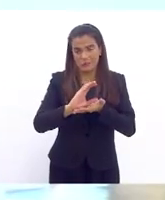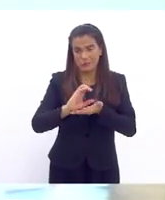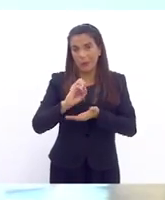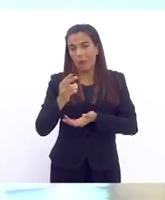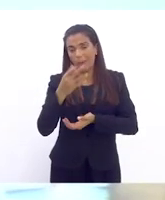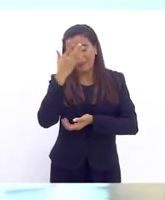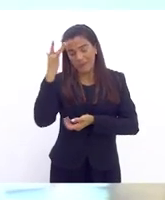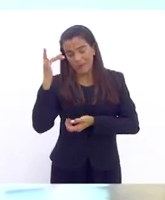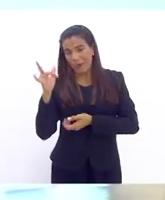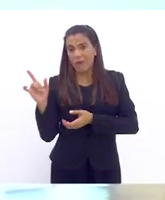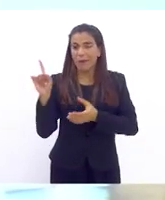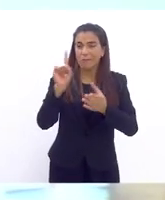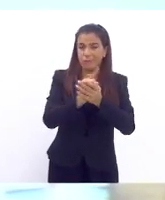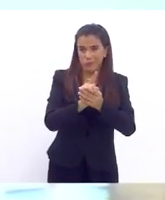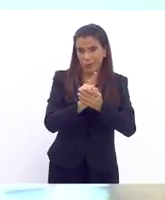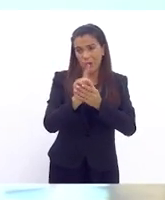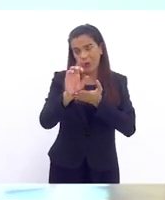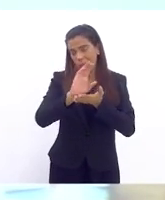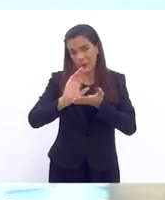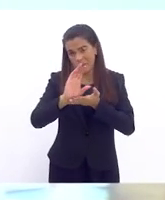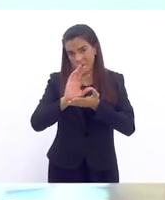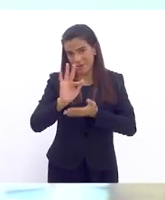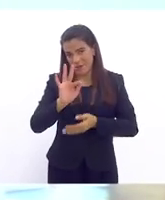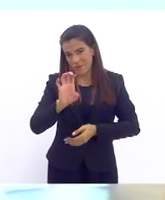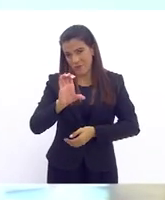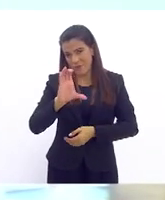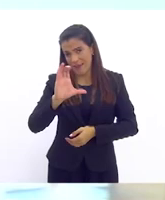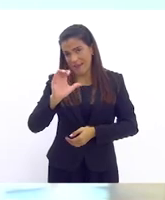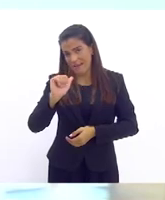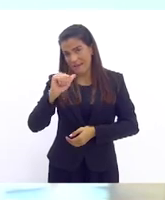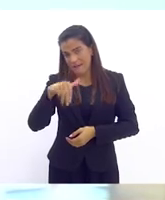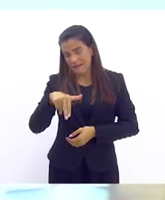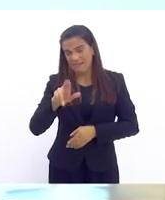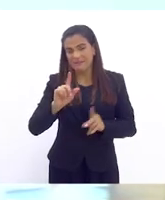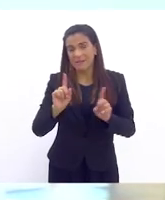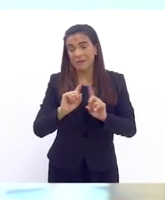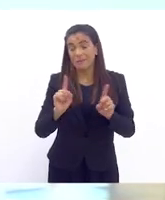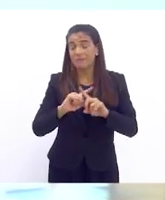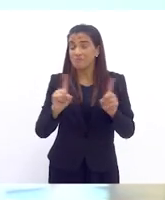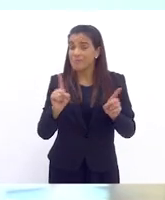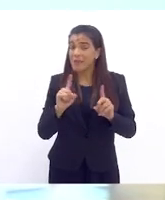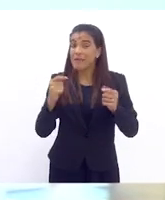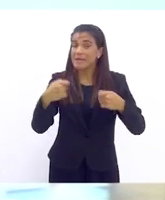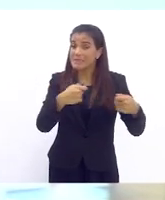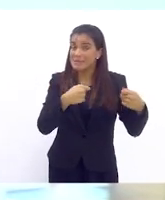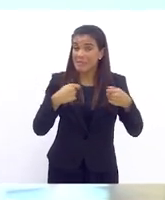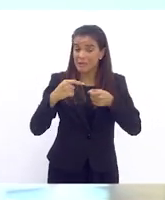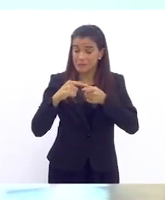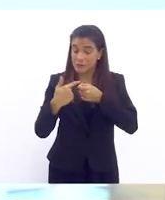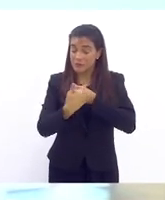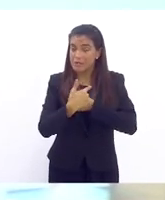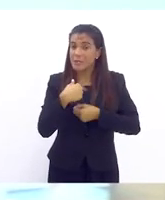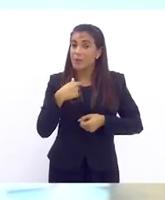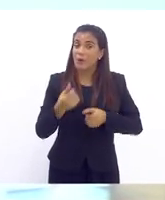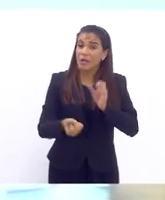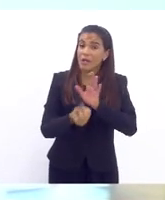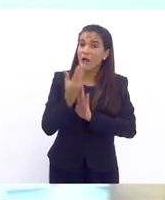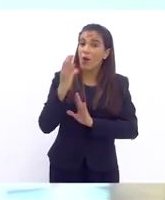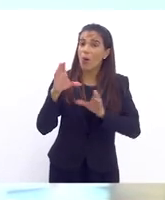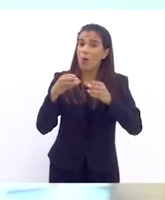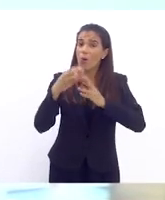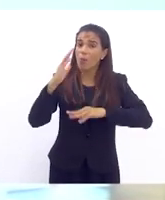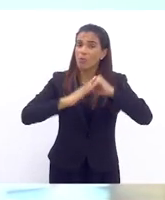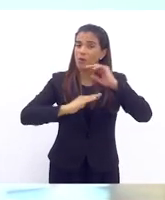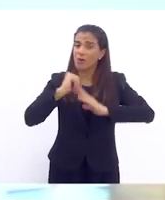vai fazer parte desse conselho do fecama de fato essa necessidade que os municípios tem de ter um corpo técnico que é difícil